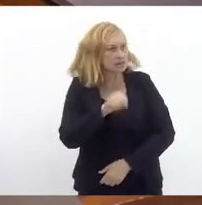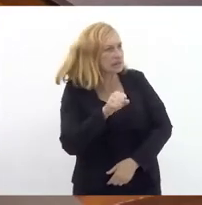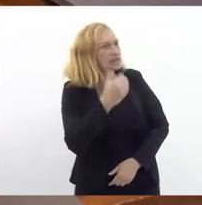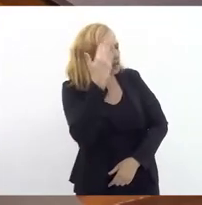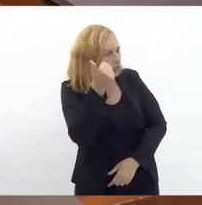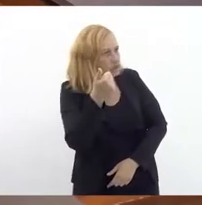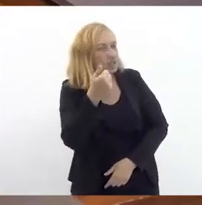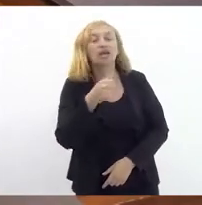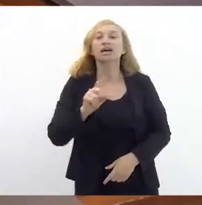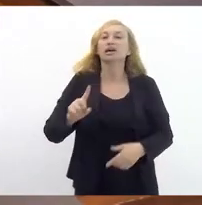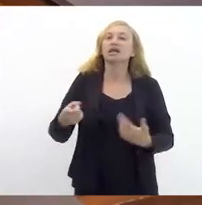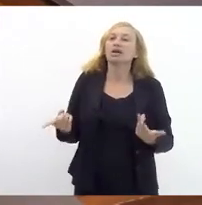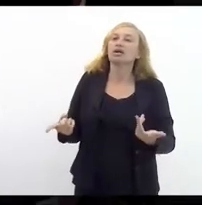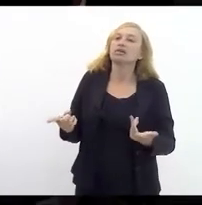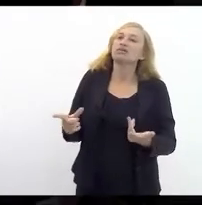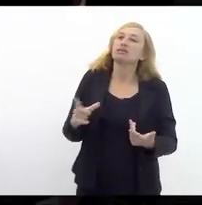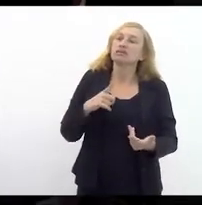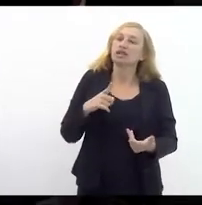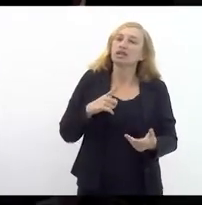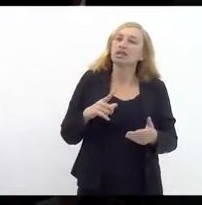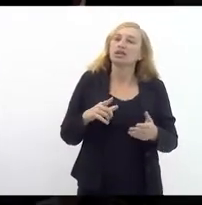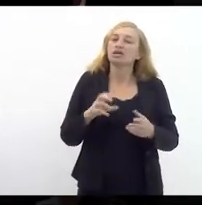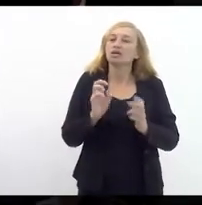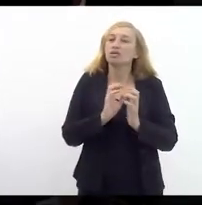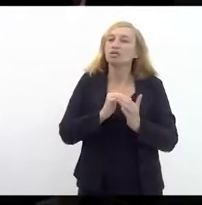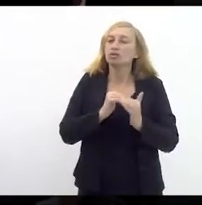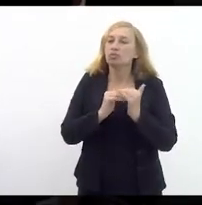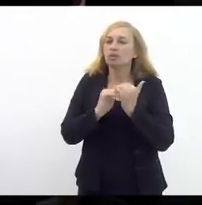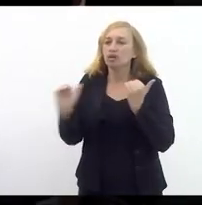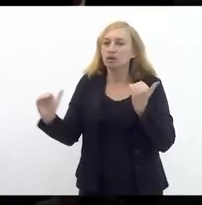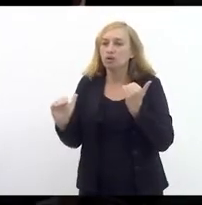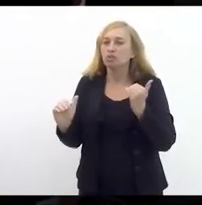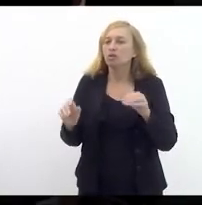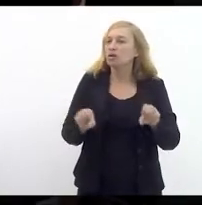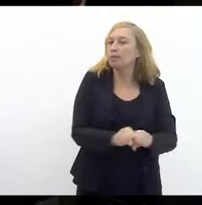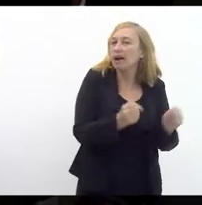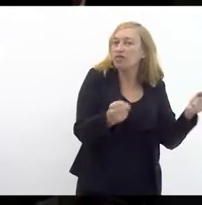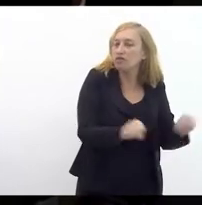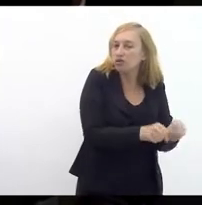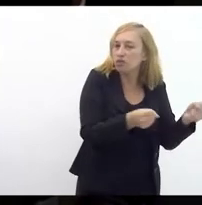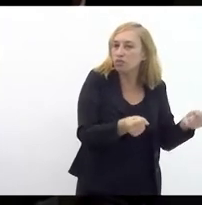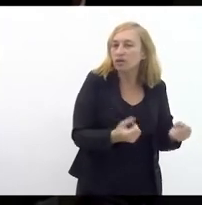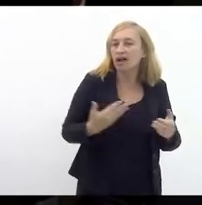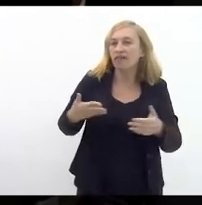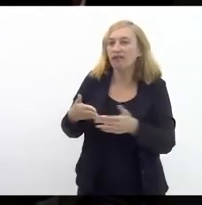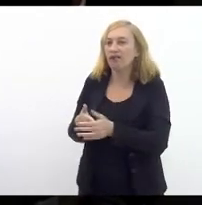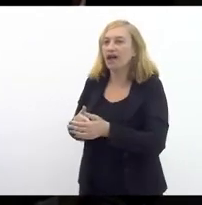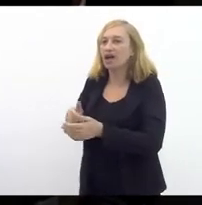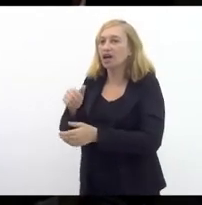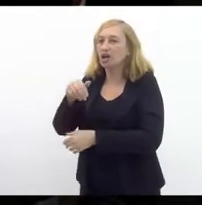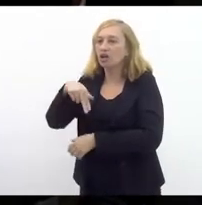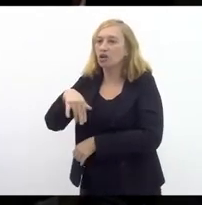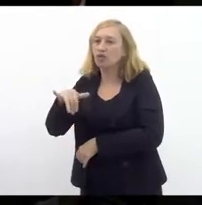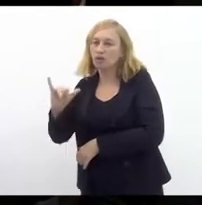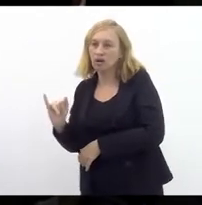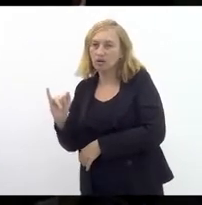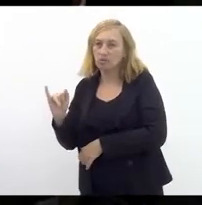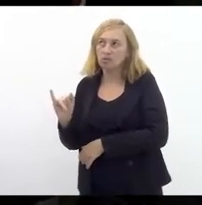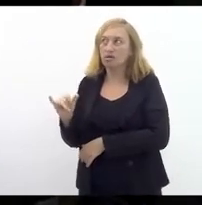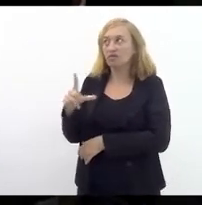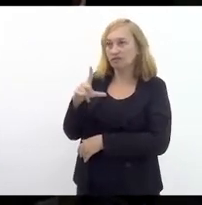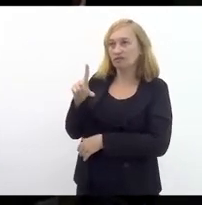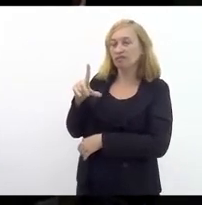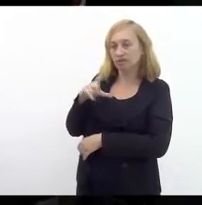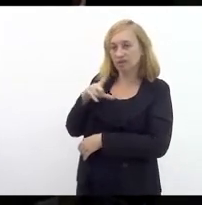do... Existe a previsão lá do metrô da Baixada, Pavuna até Nova Iguaçu, é uma espécie de um VLT. Essa